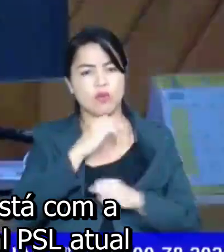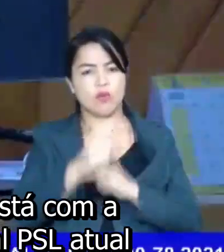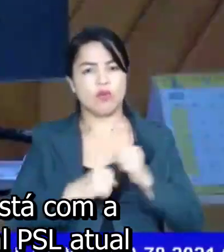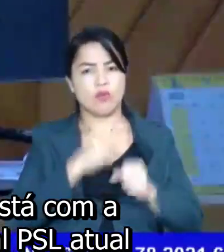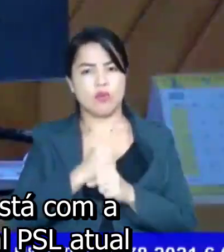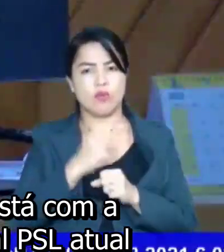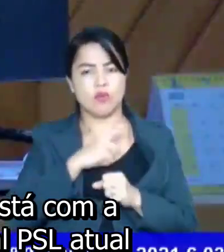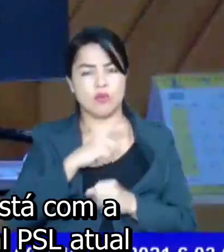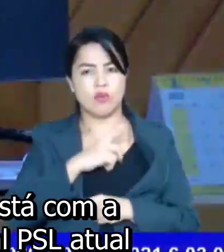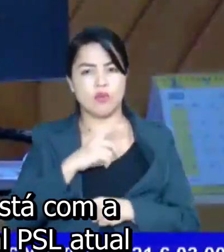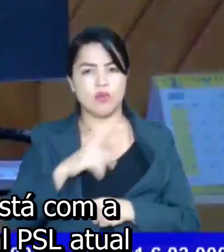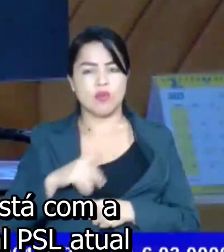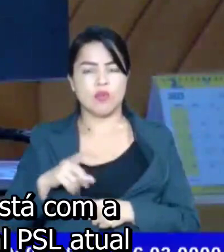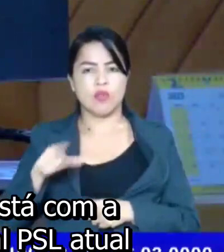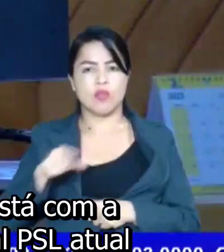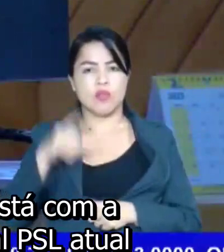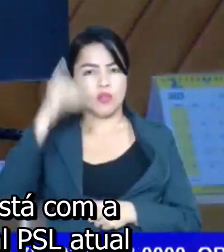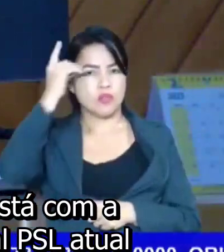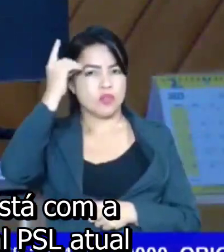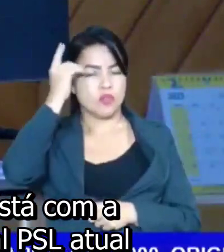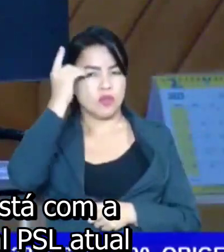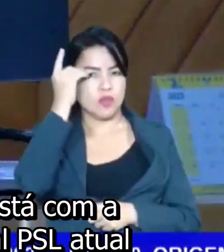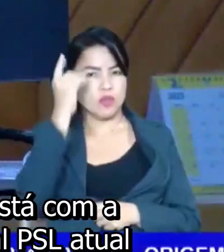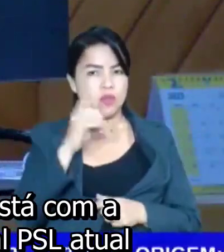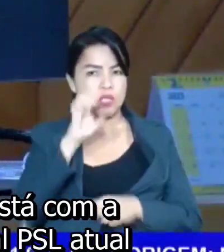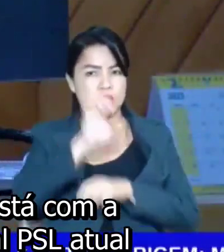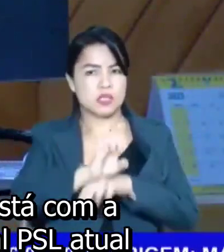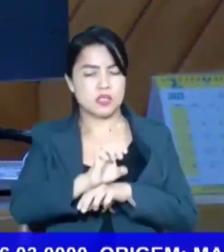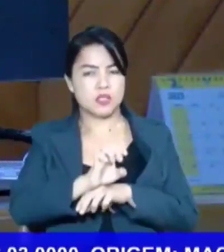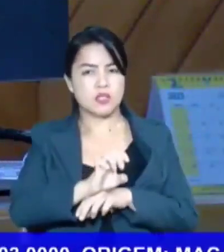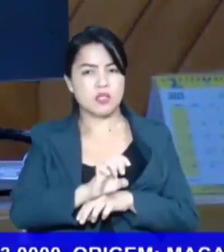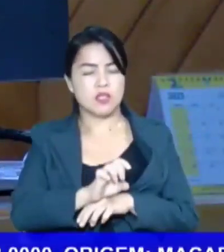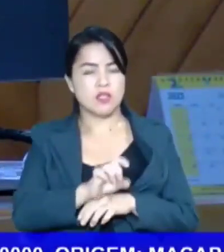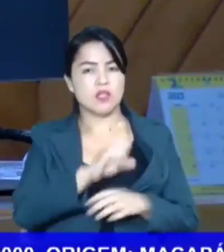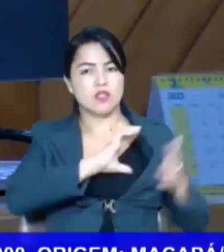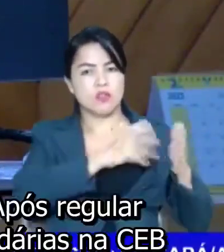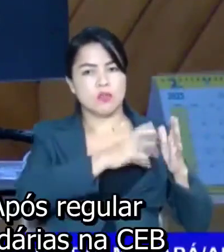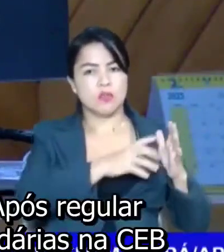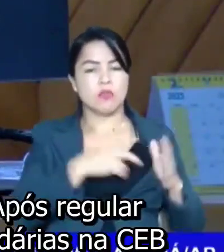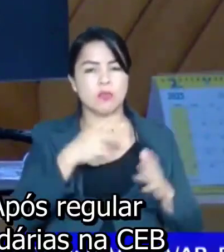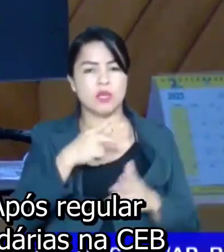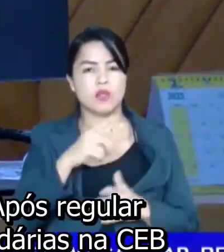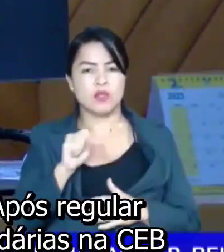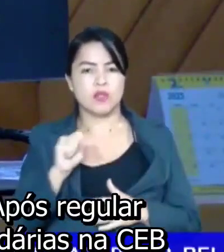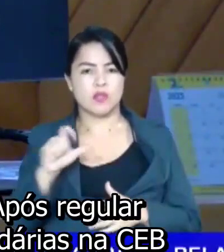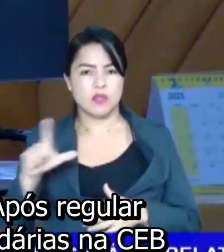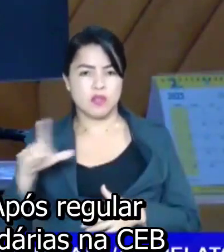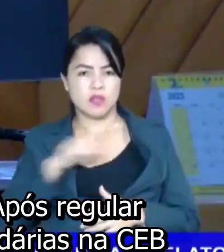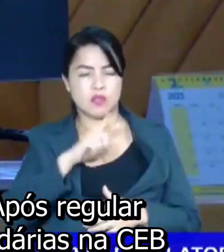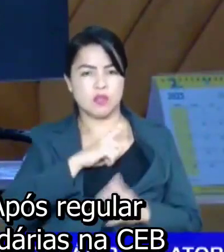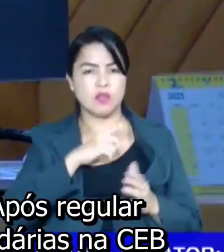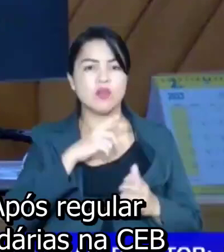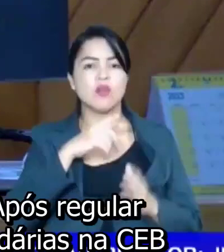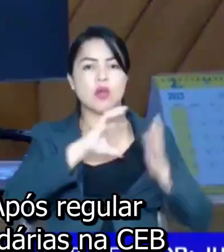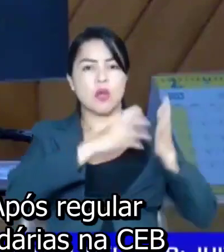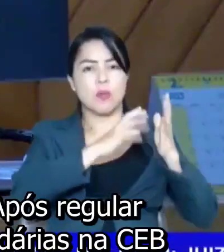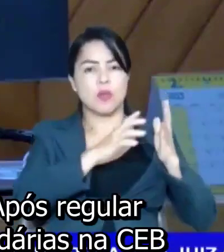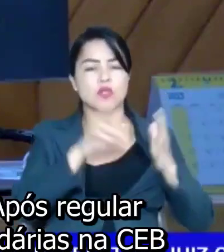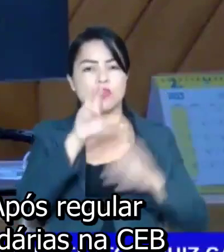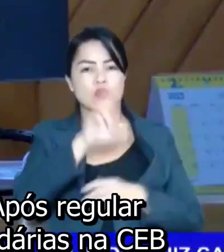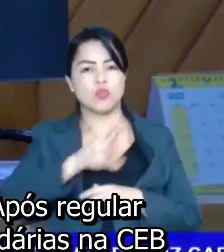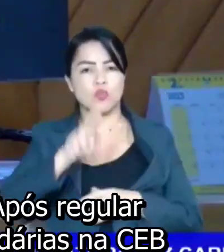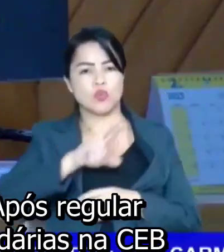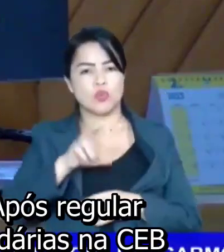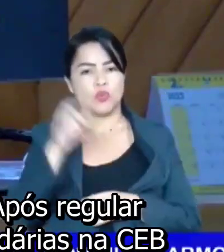Do Diretório em sua mesa, Estadual desembargador do Carmo Partido Antônio, Social fazendo Liberal, leitura na PSL, tela de seu celular. atualmente Partido União